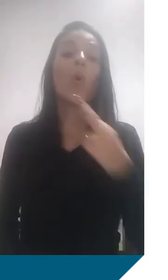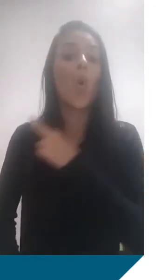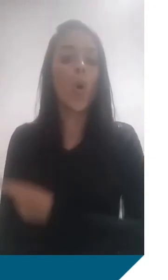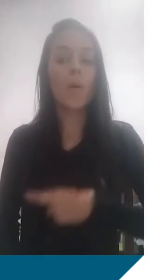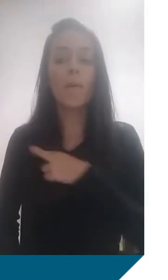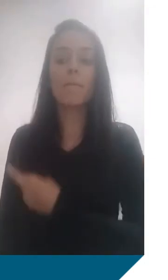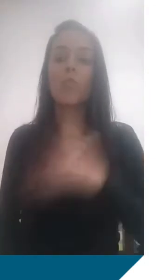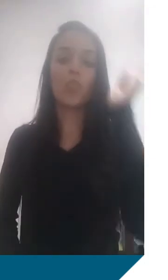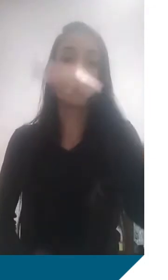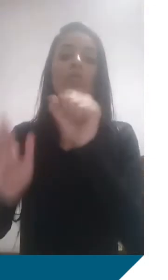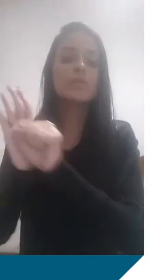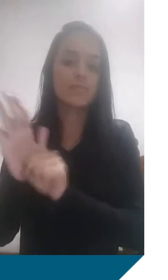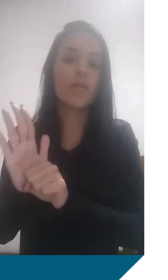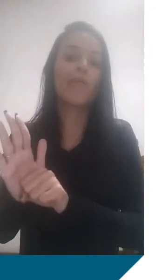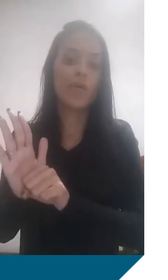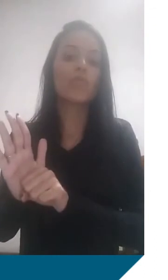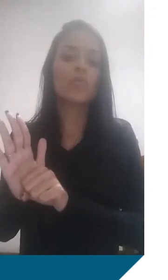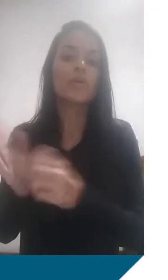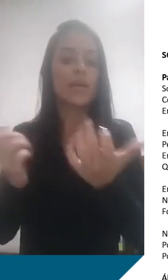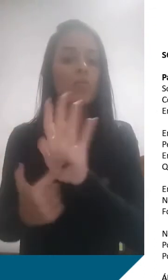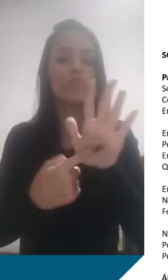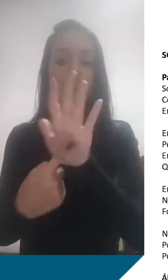século tanto tinham.